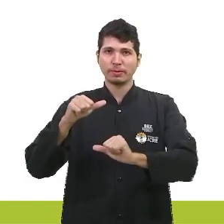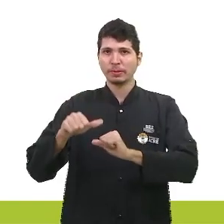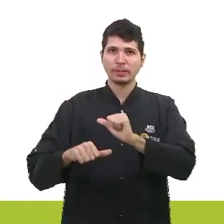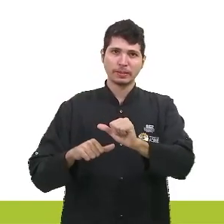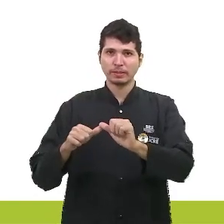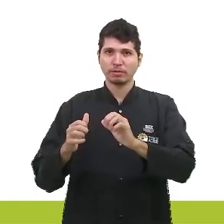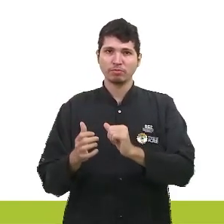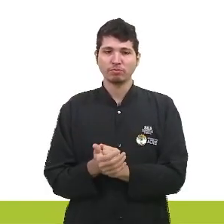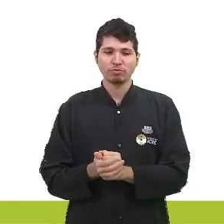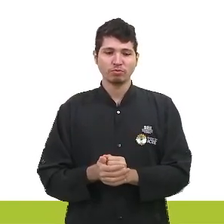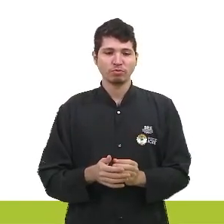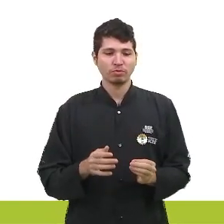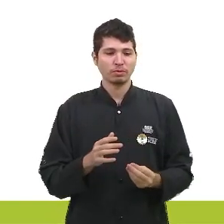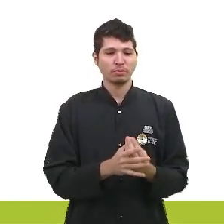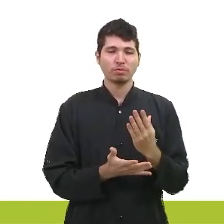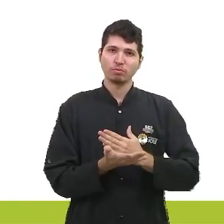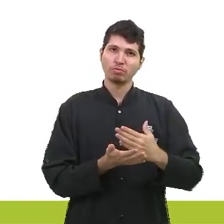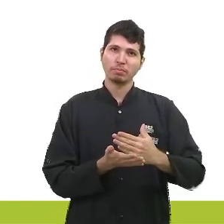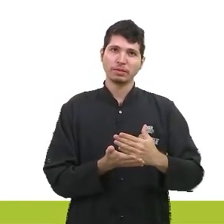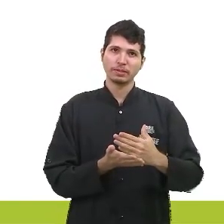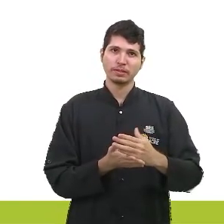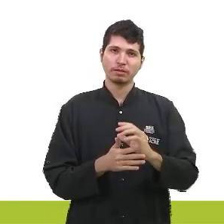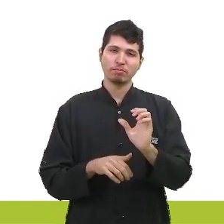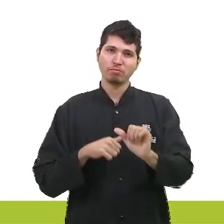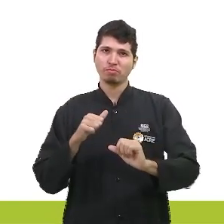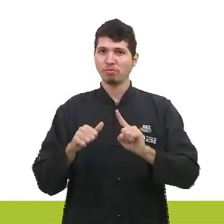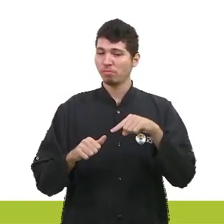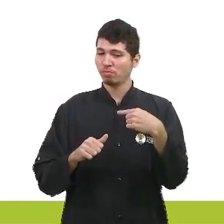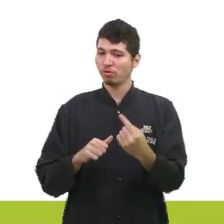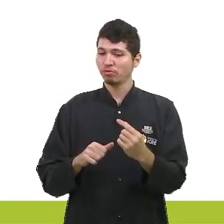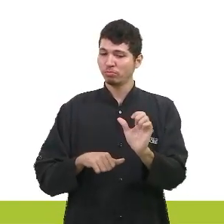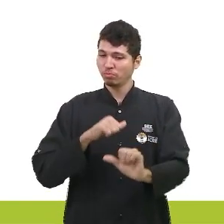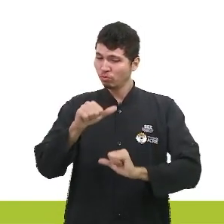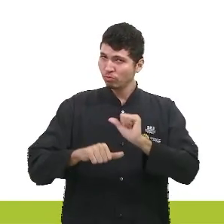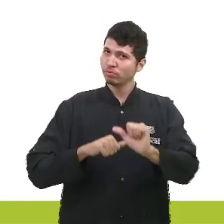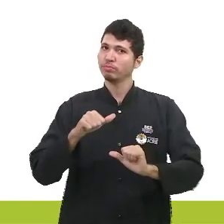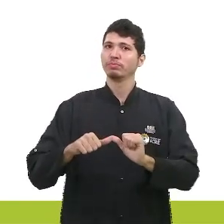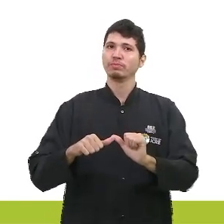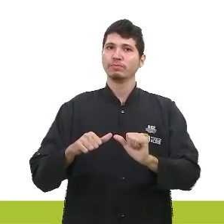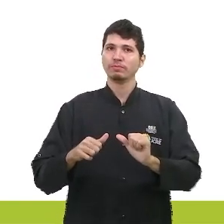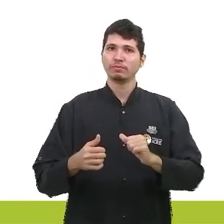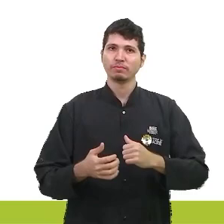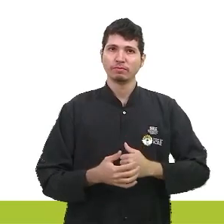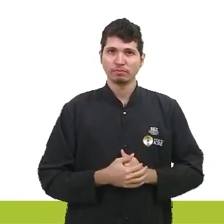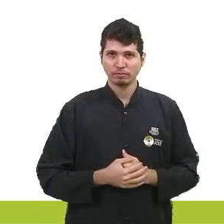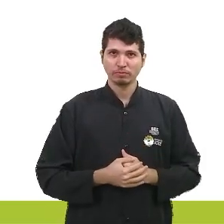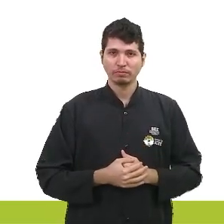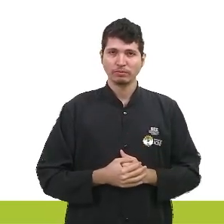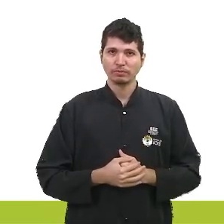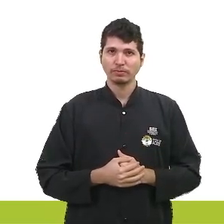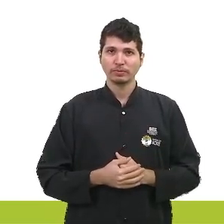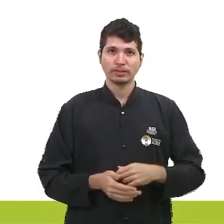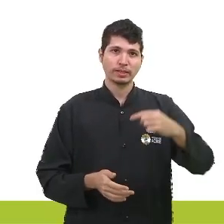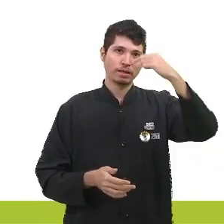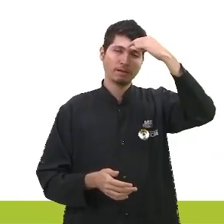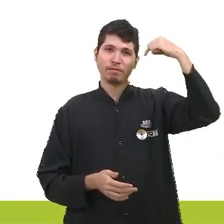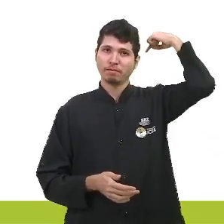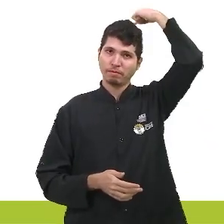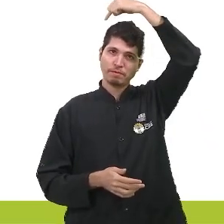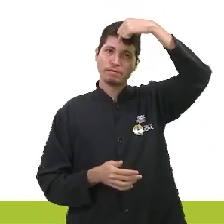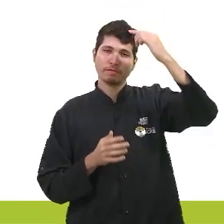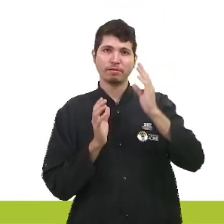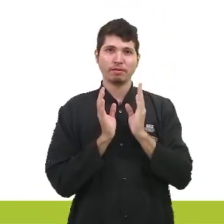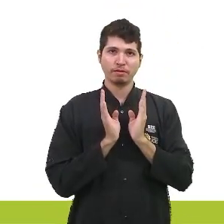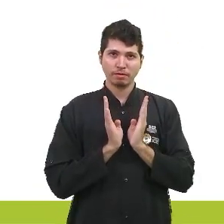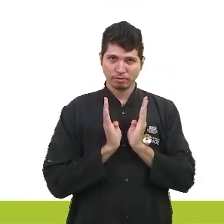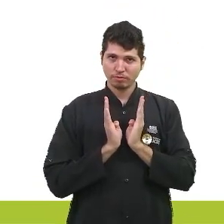será do jeito que já foi um dia só que na Idade Média Santo Tomás de Aquino ele vai retomar principalmente o